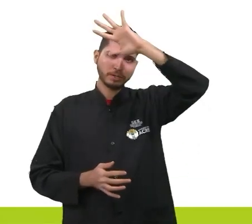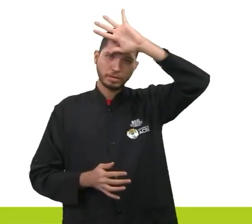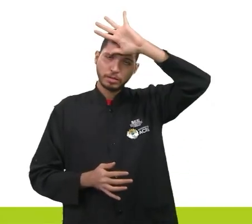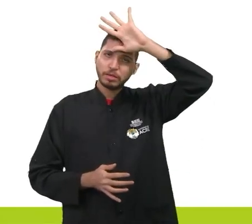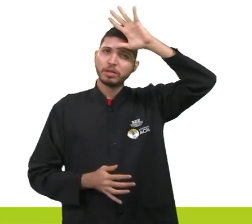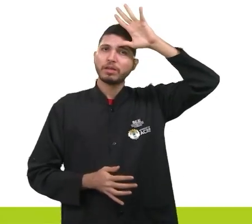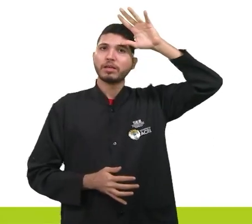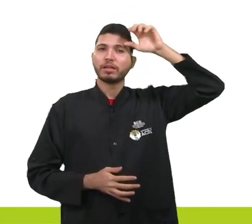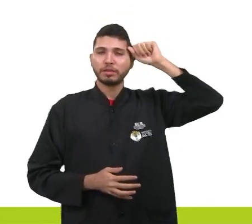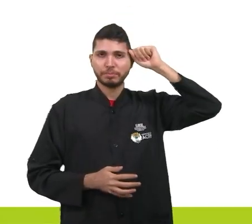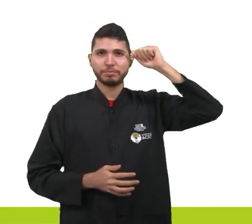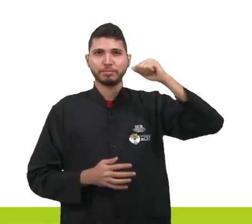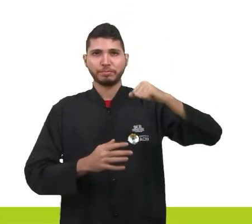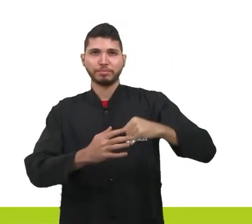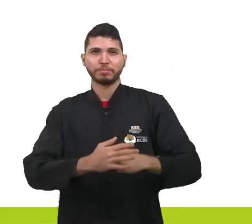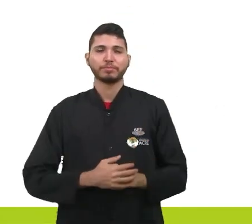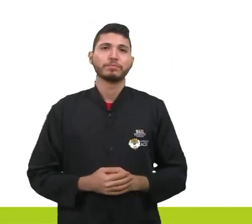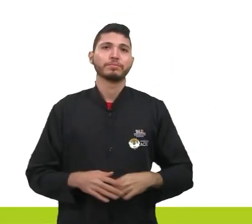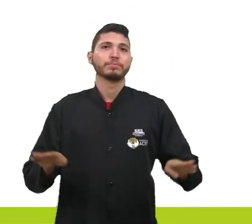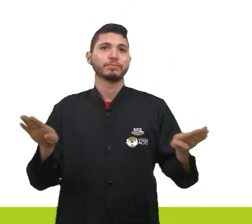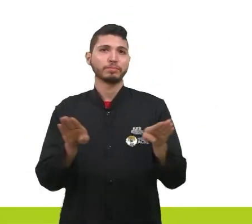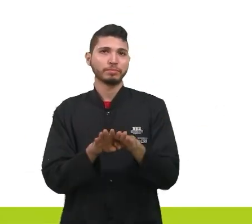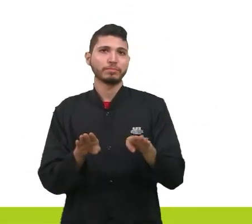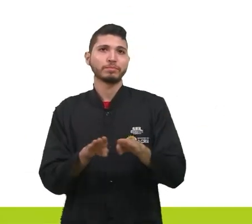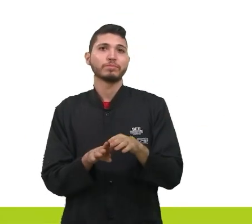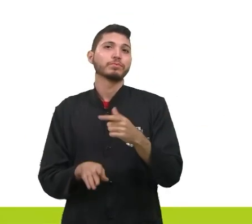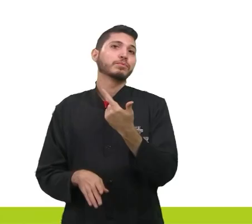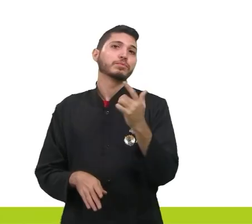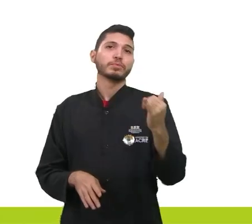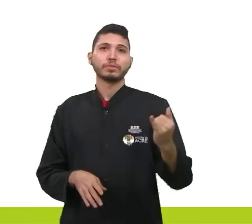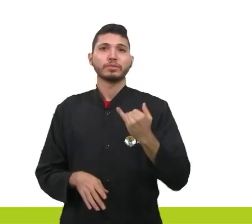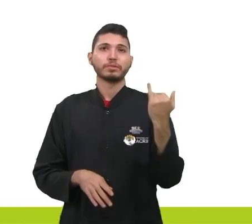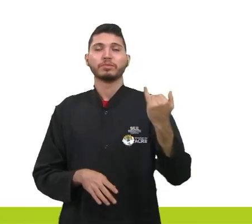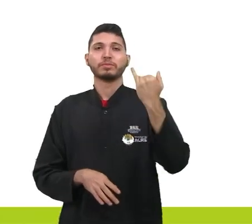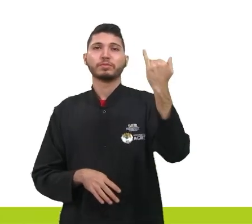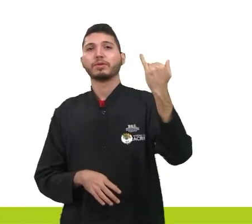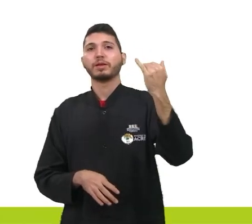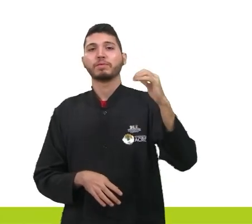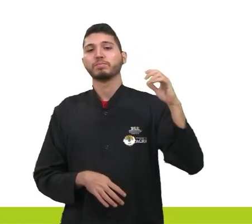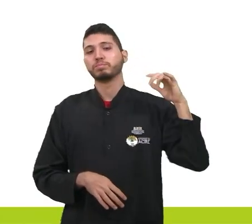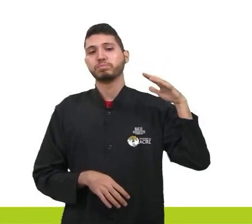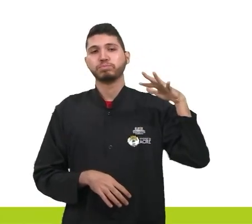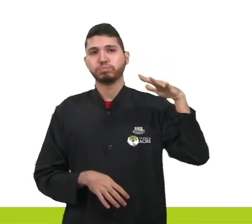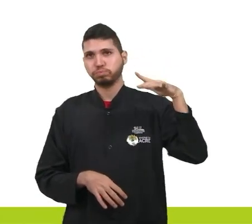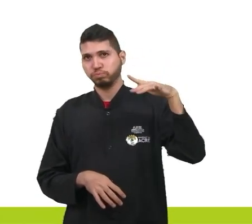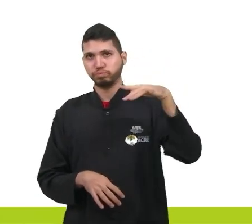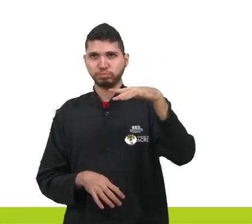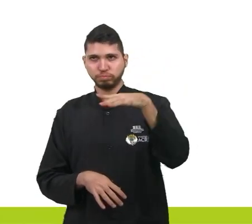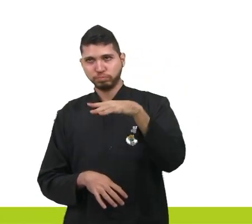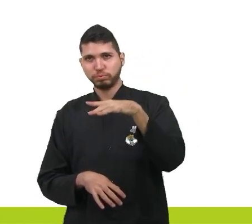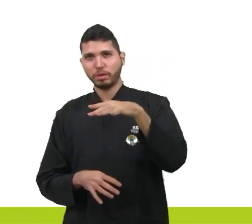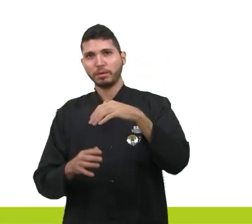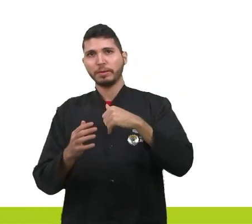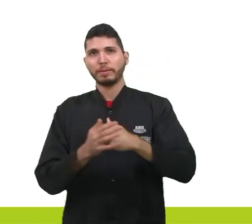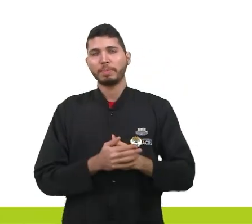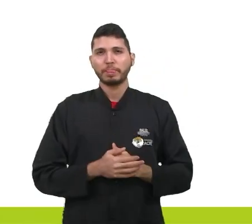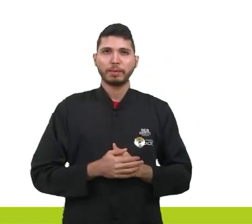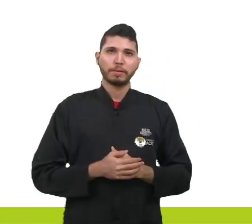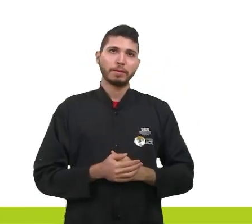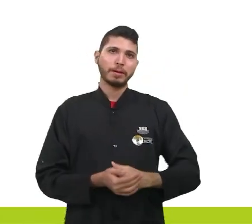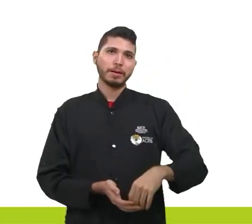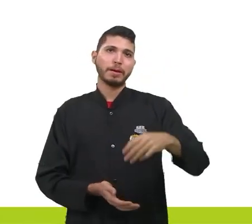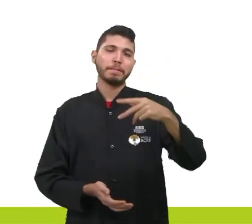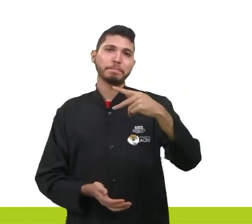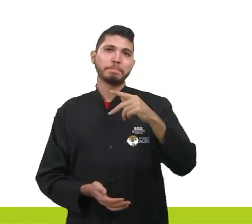parte, e nós temos também outras importantes massas de ar. Vou falar aqui da massa polar